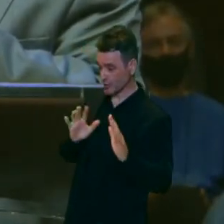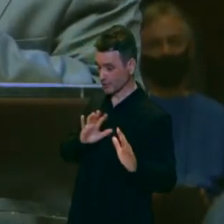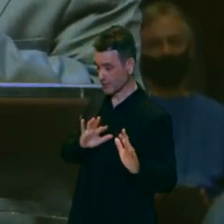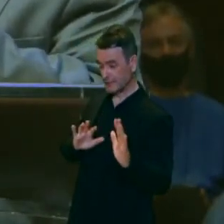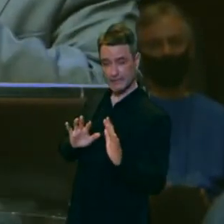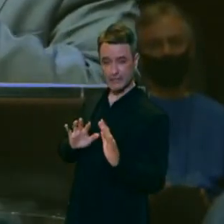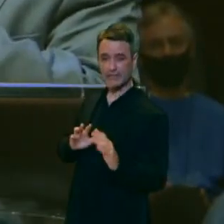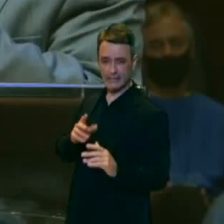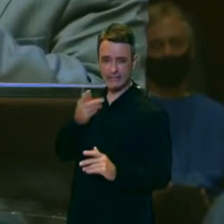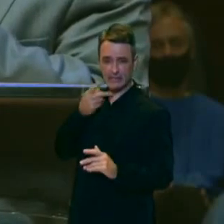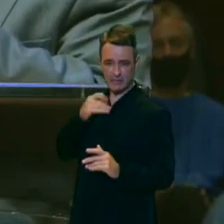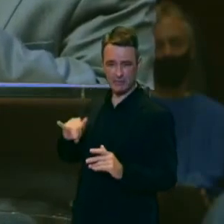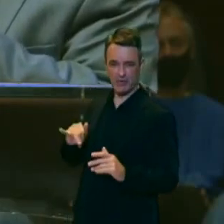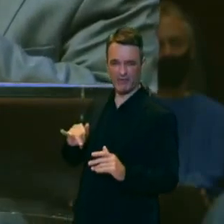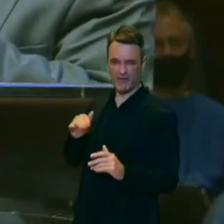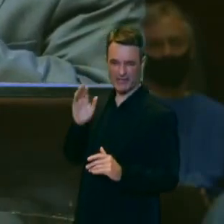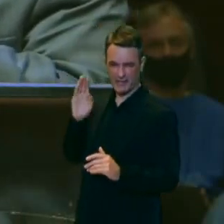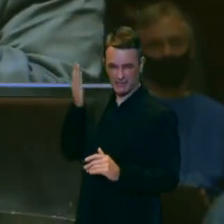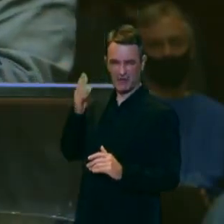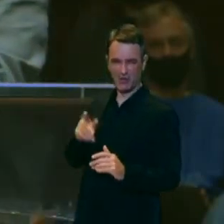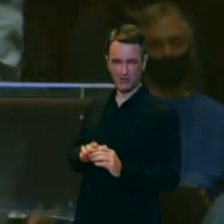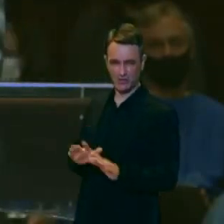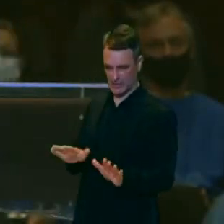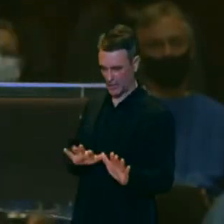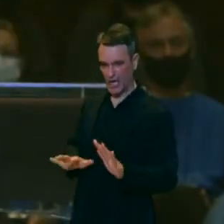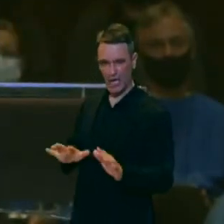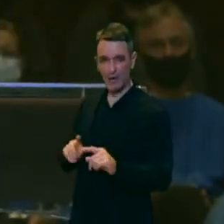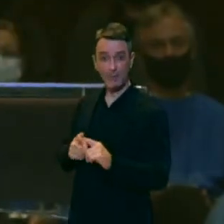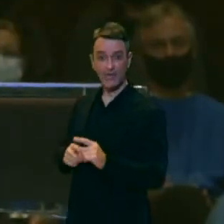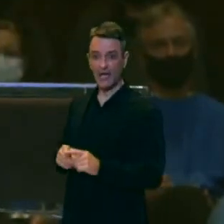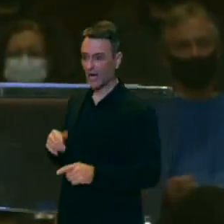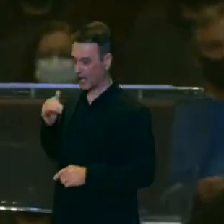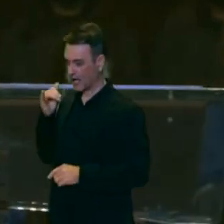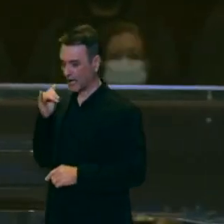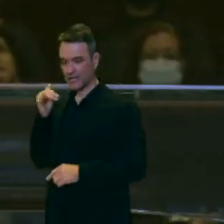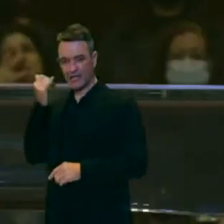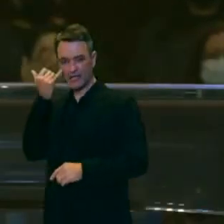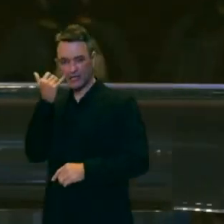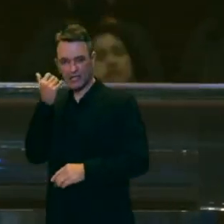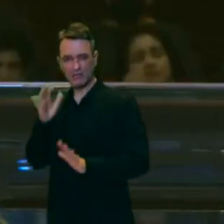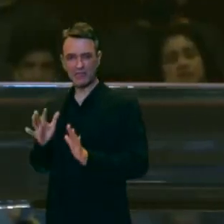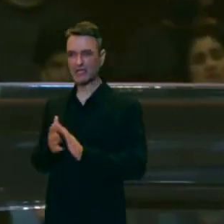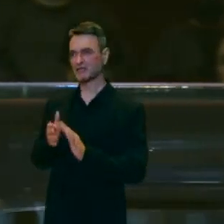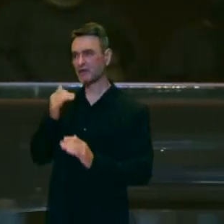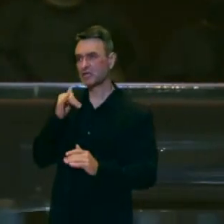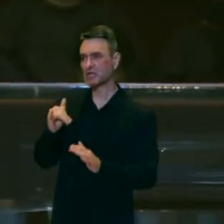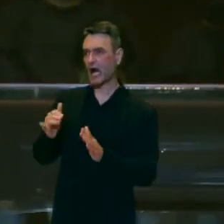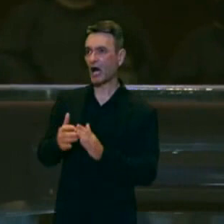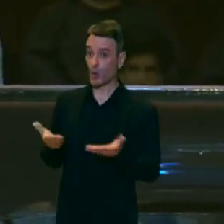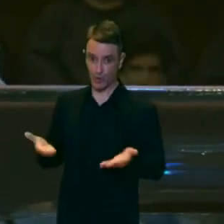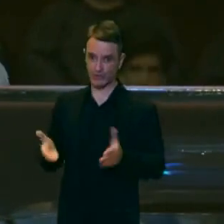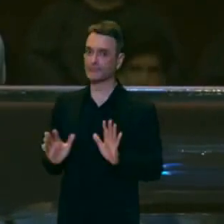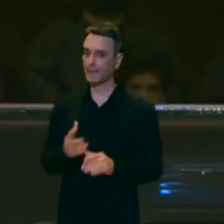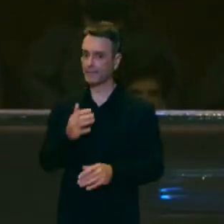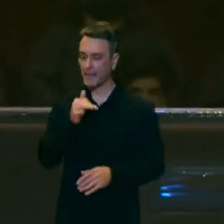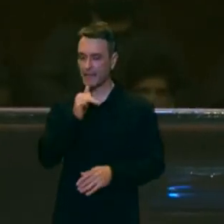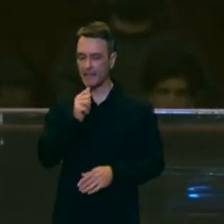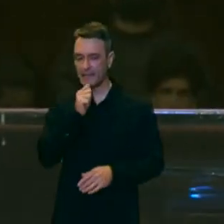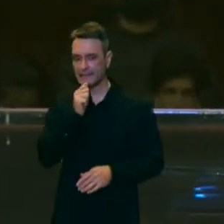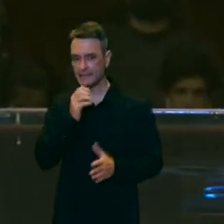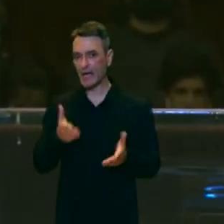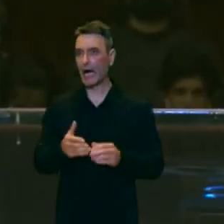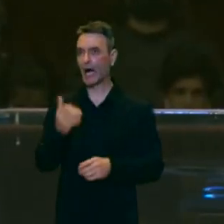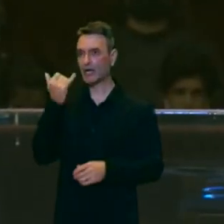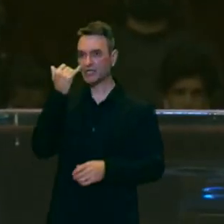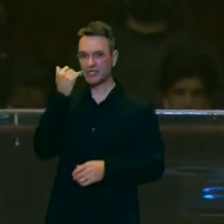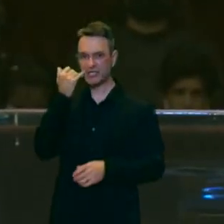desses profetas e não ouviam a voz de Jeremias? Porque se a gente estivesse vivendo nos dias de hoje, alguém diria assim: Jeremias é muito